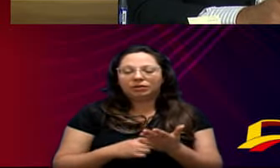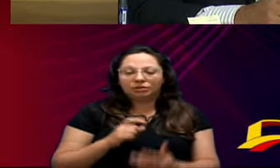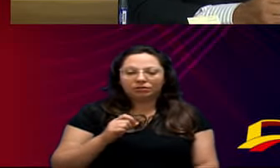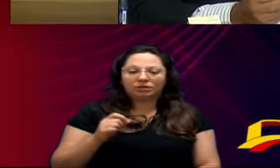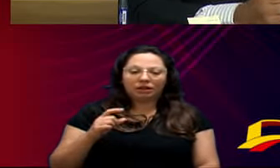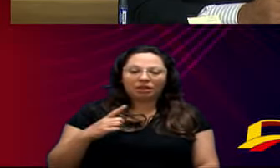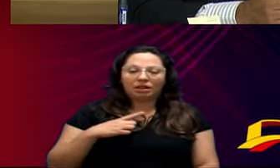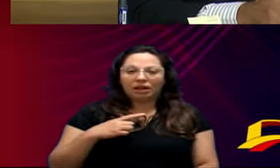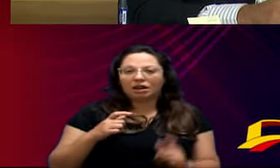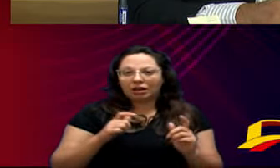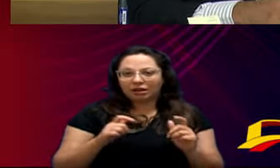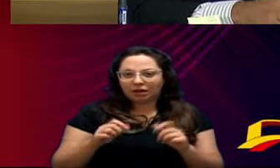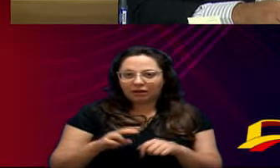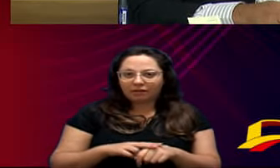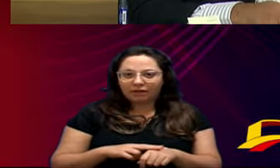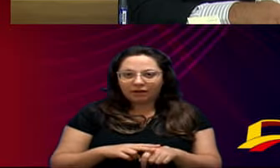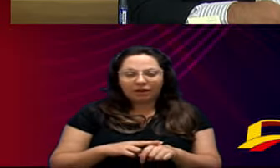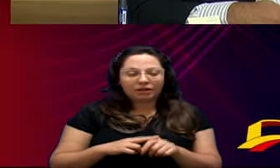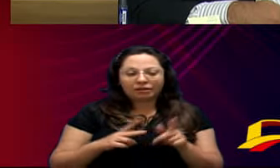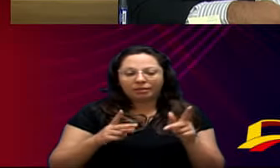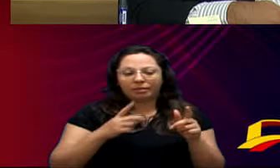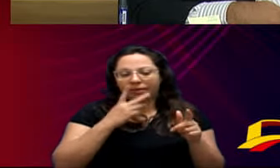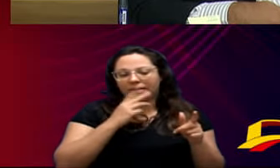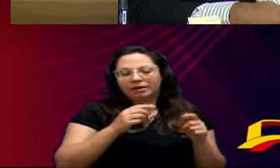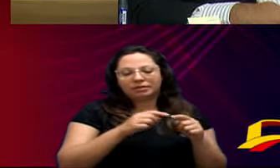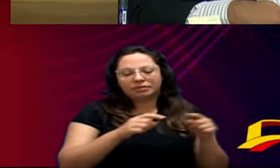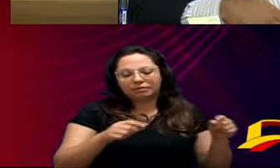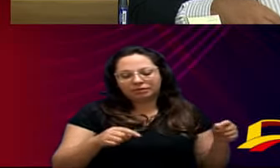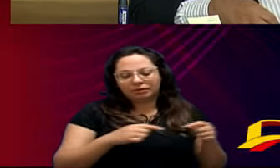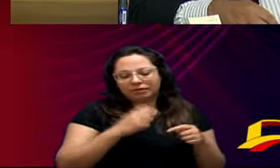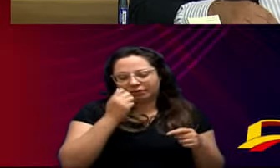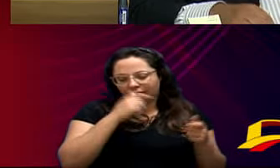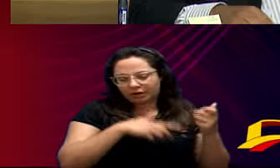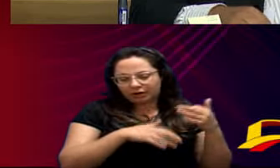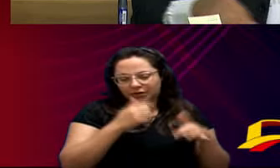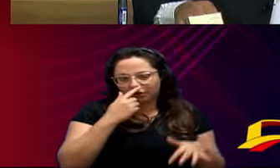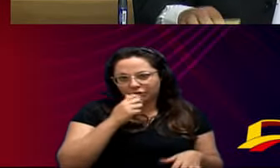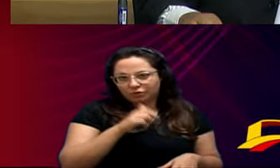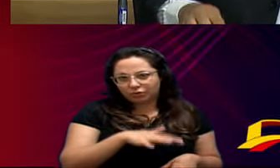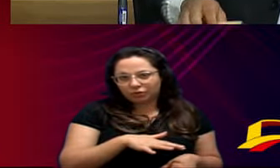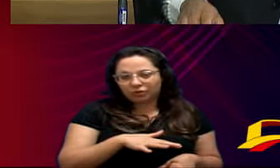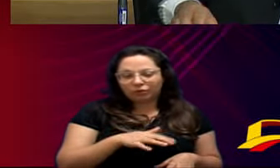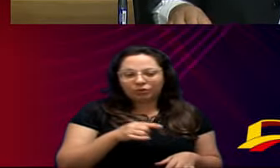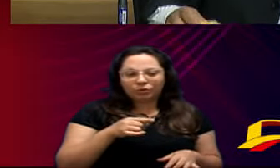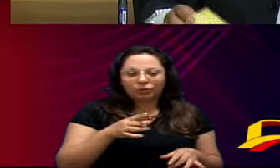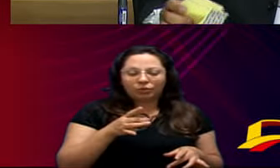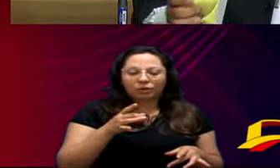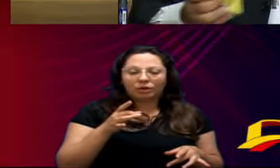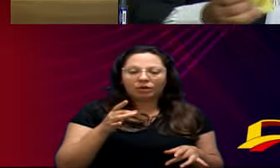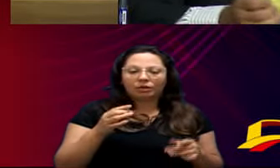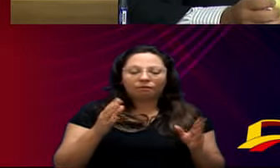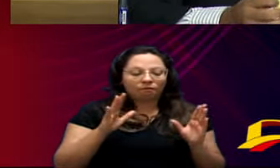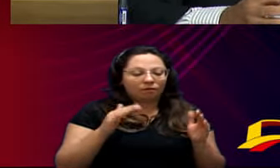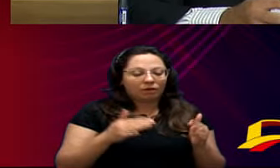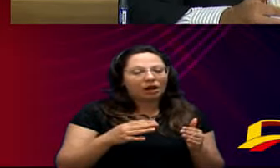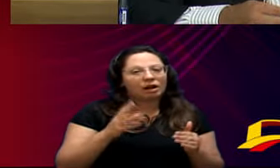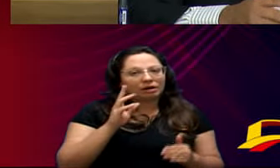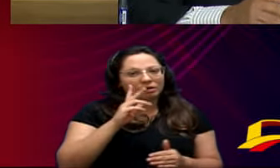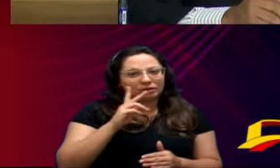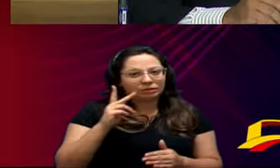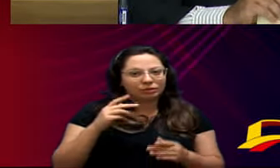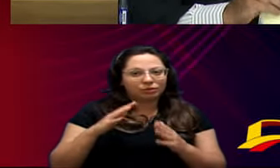infelizmente tá sendo depósito de lixo depós de entulho eh tá sendo foco ali de a sociedade para nos ajudar